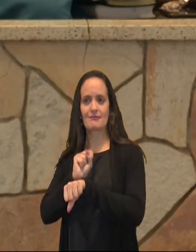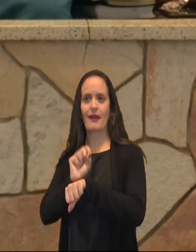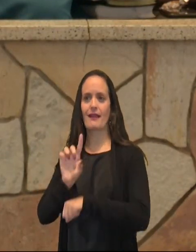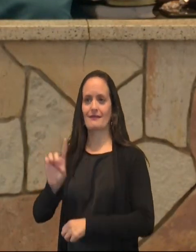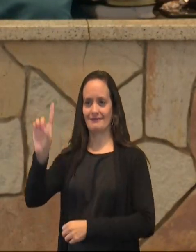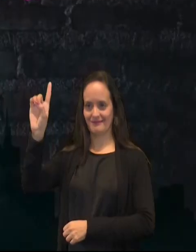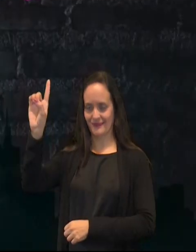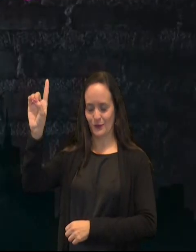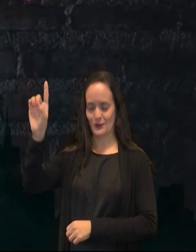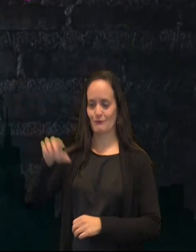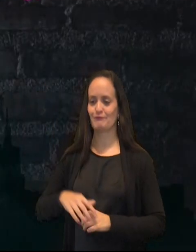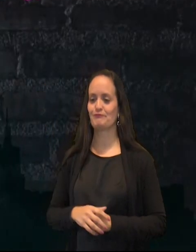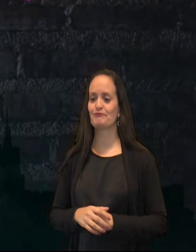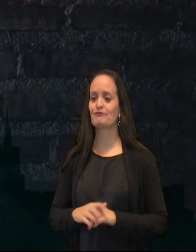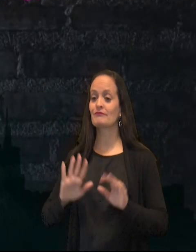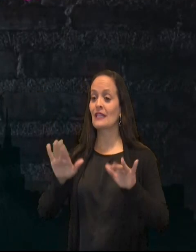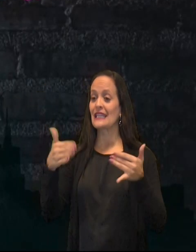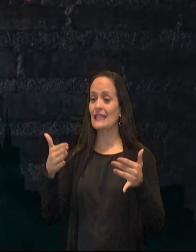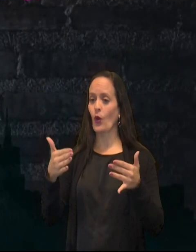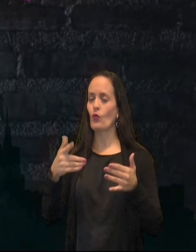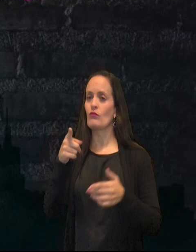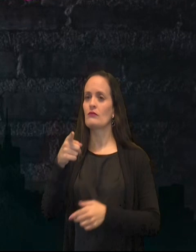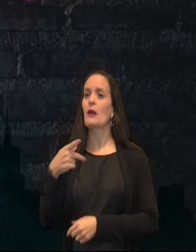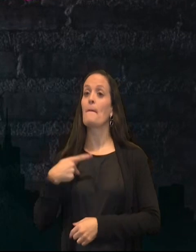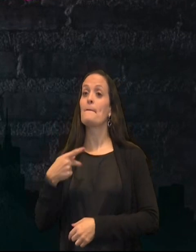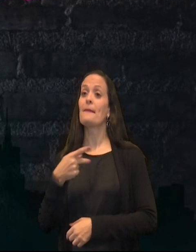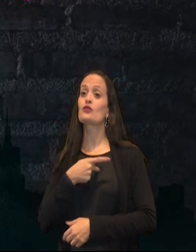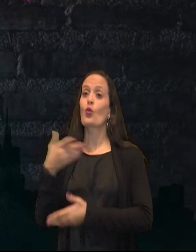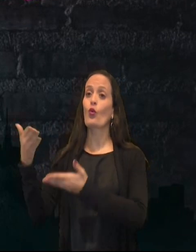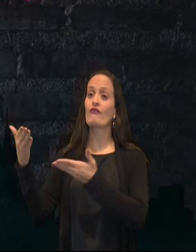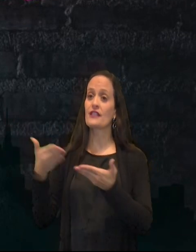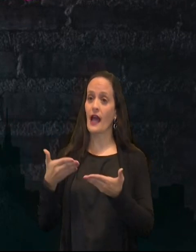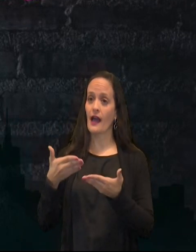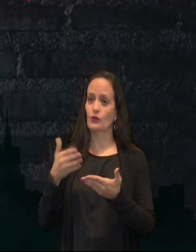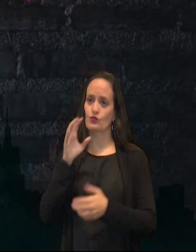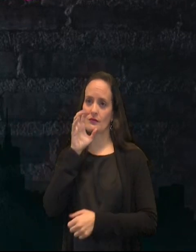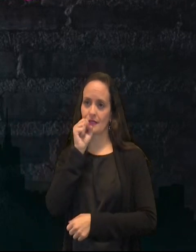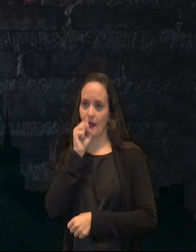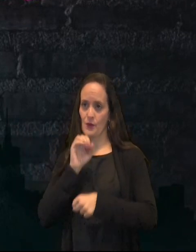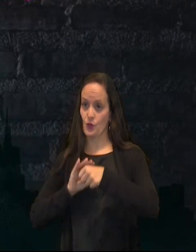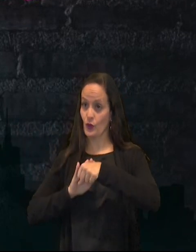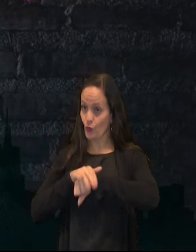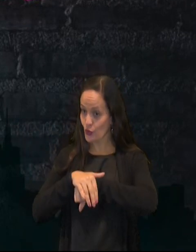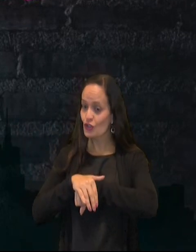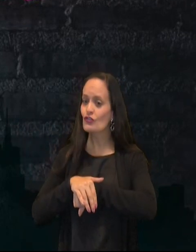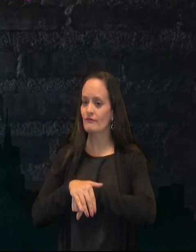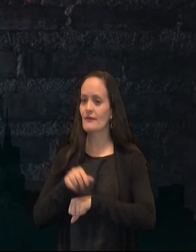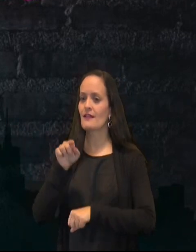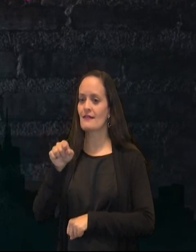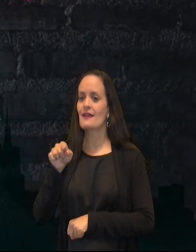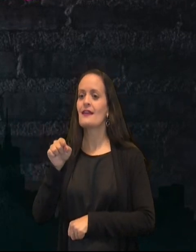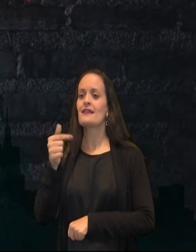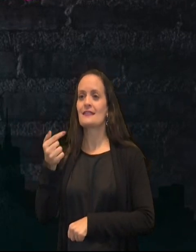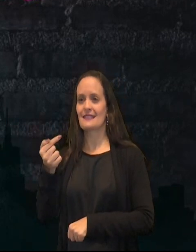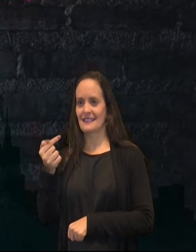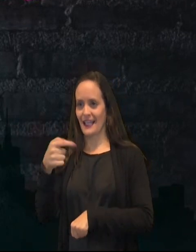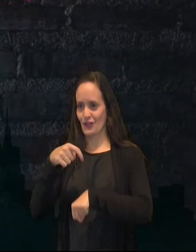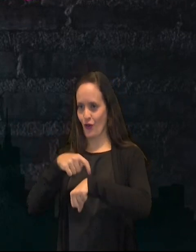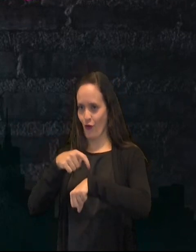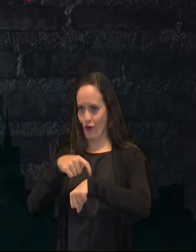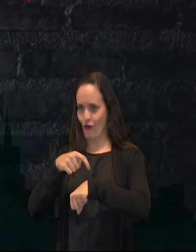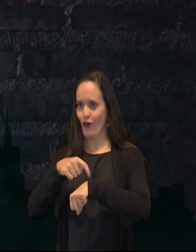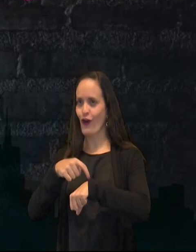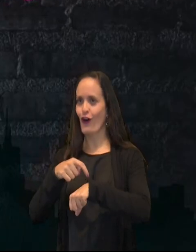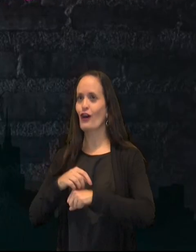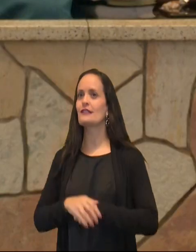então, após a pregação do pastor Pedro Felizola, que é aqui mesmo de Brasília, um momento de consagração de cada adolescente, de